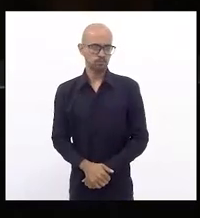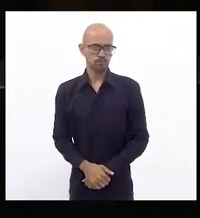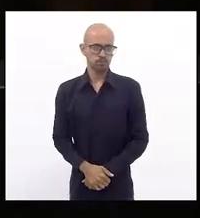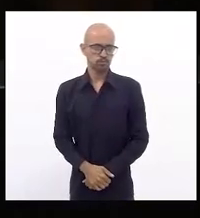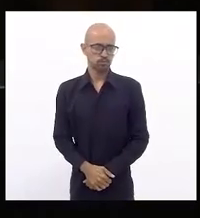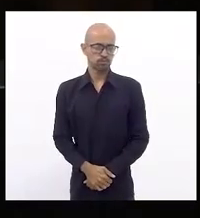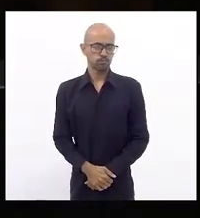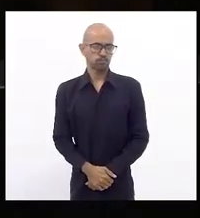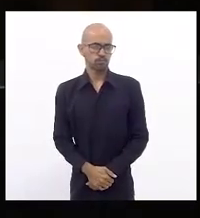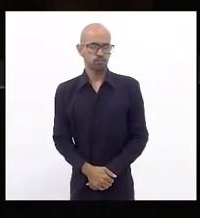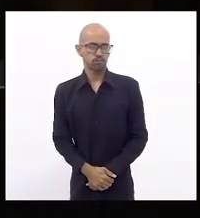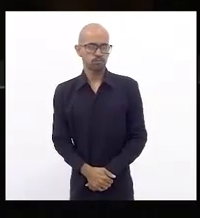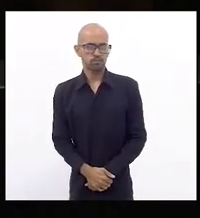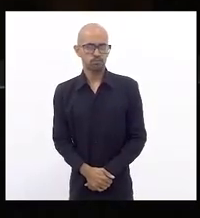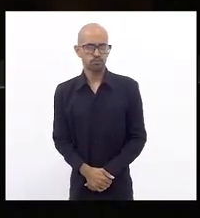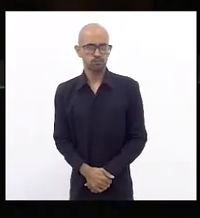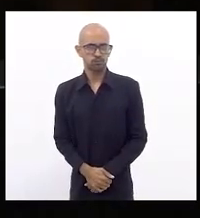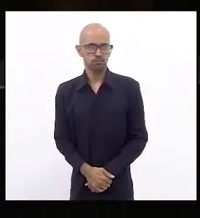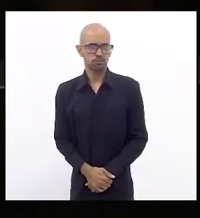SEDAI,